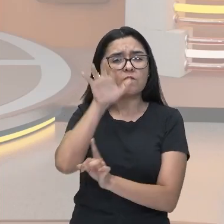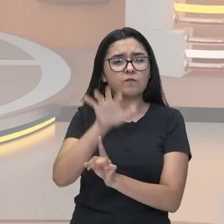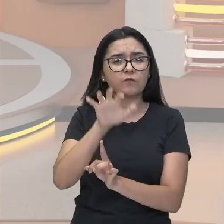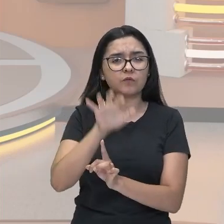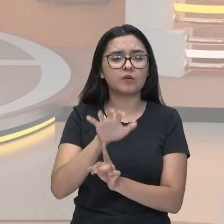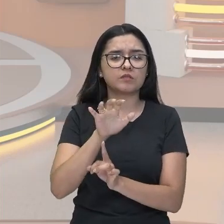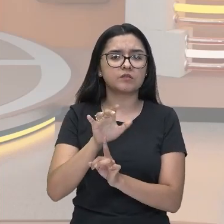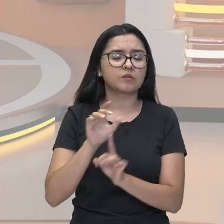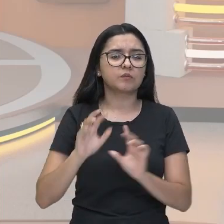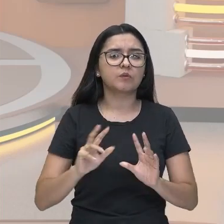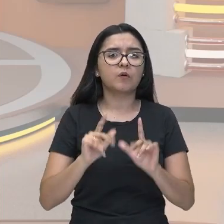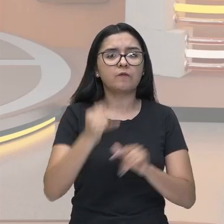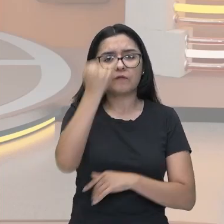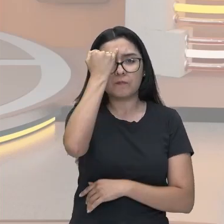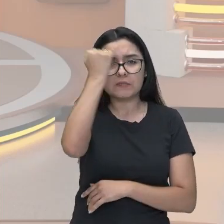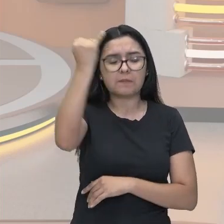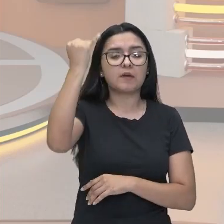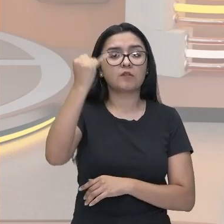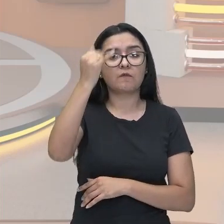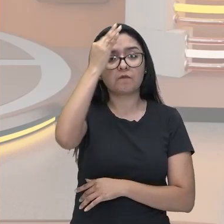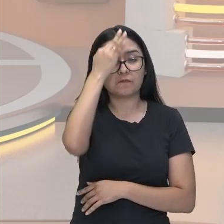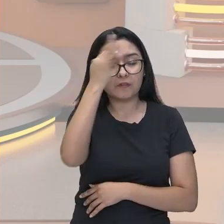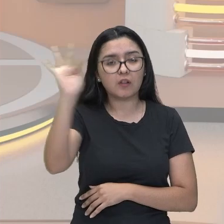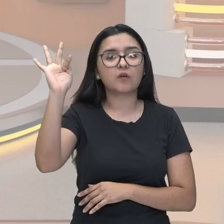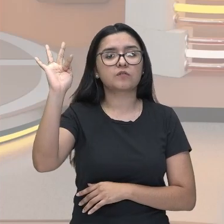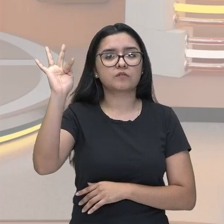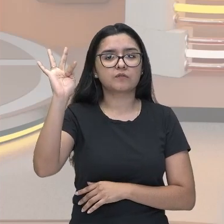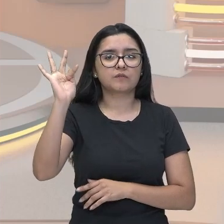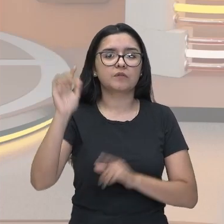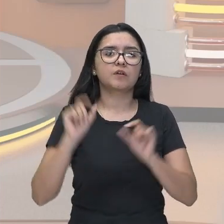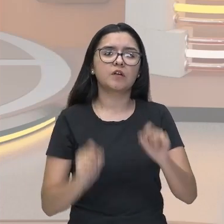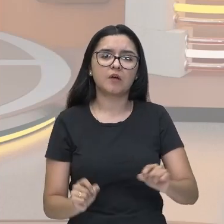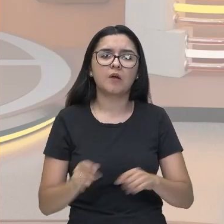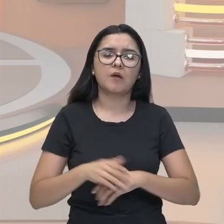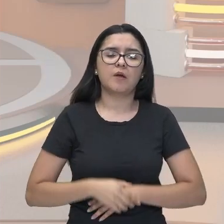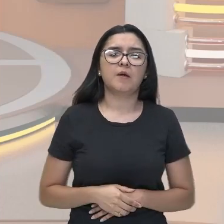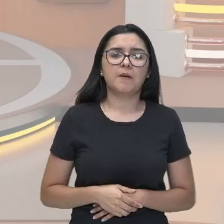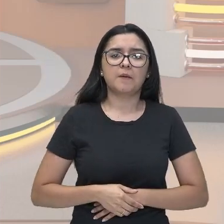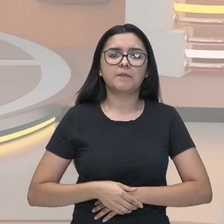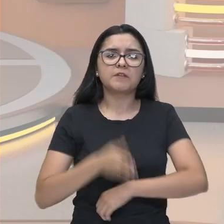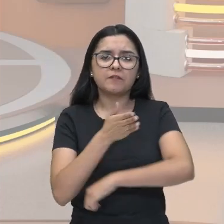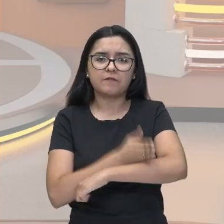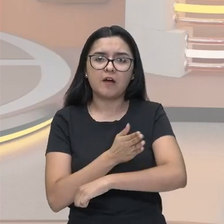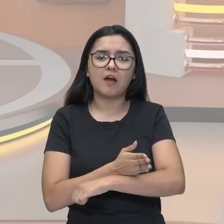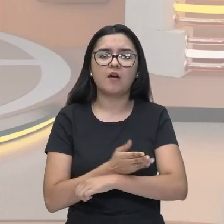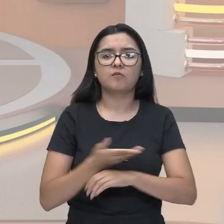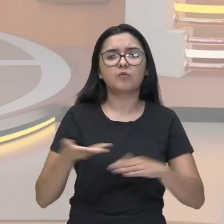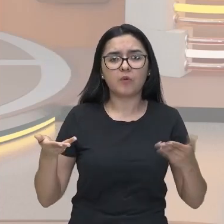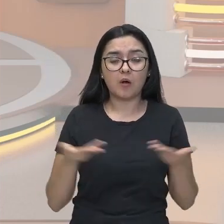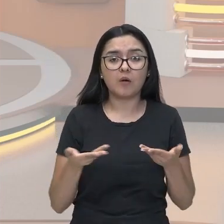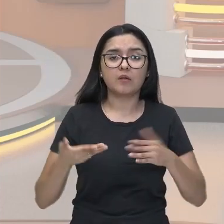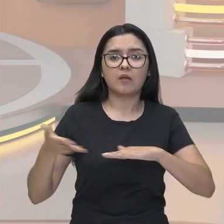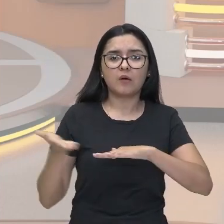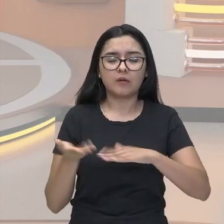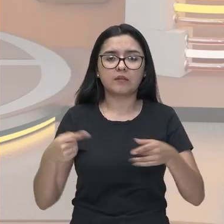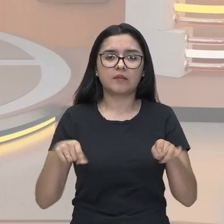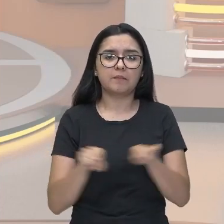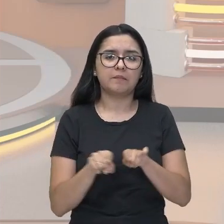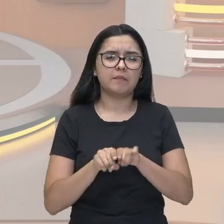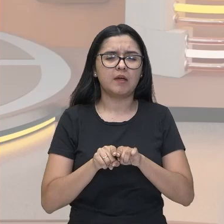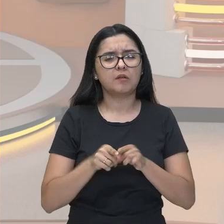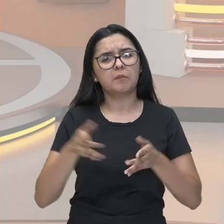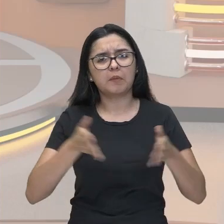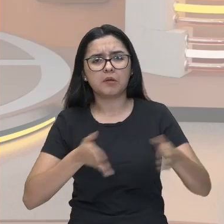o pensamento do filosófico medieval, moderno, né? No final da Idade Média